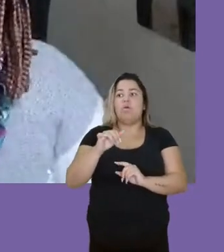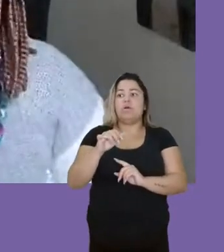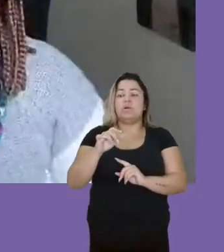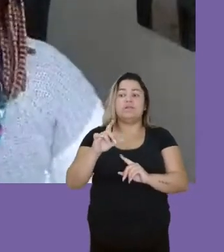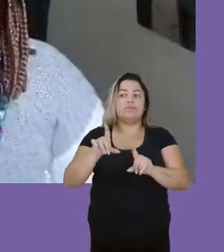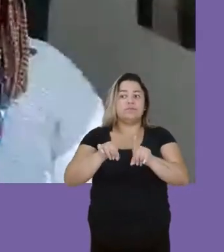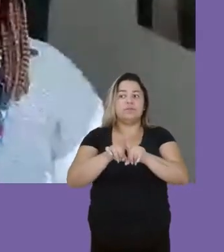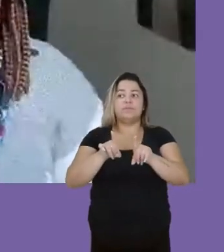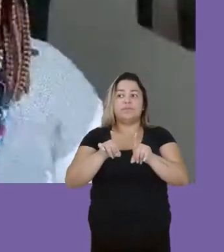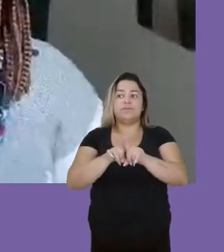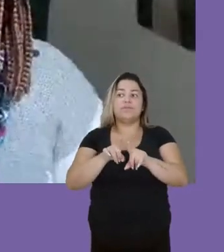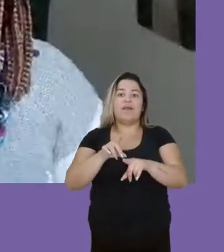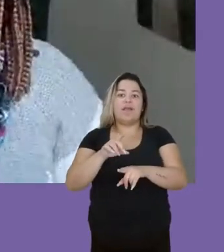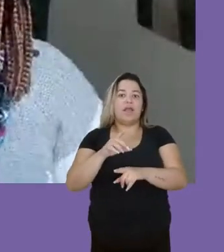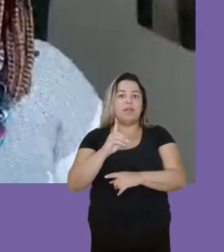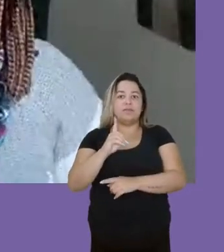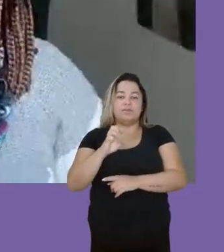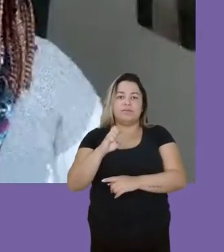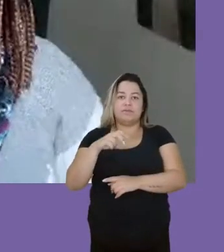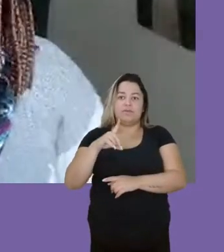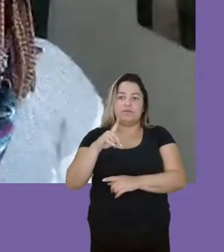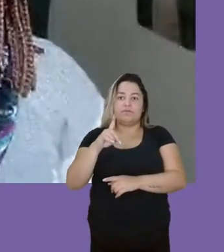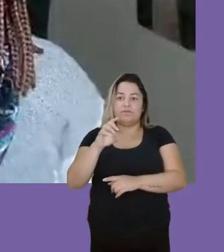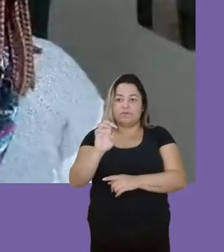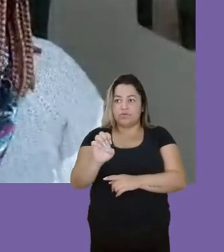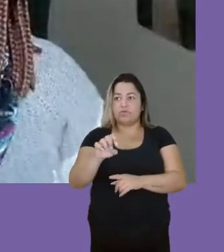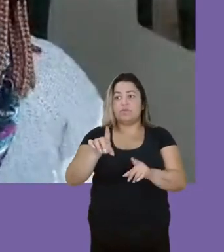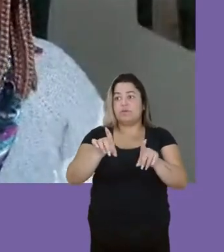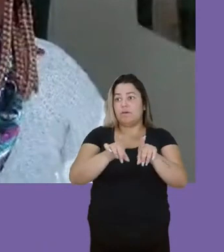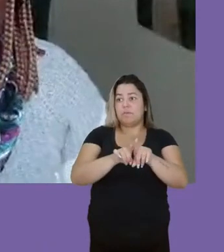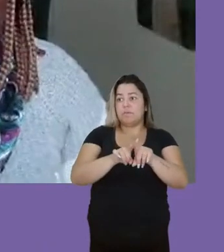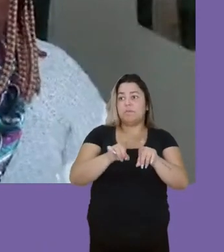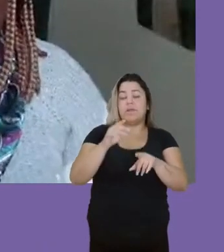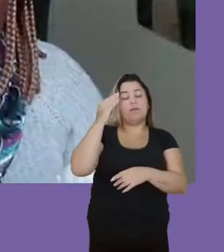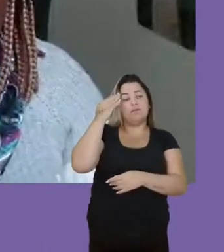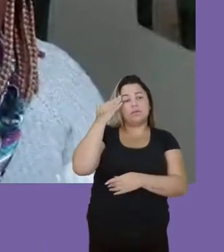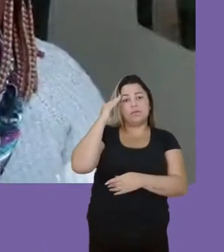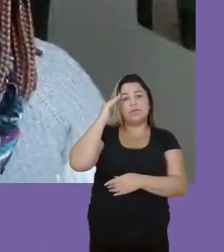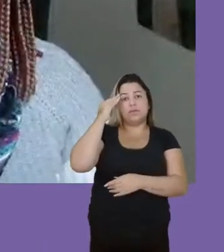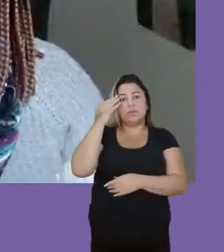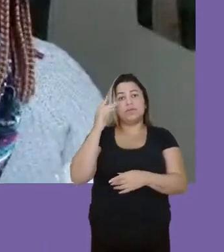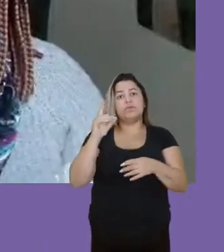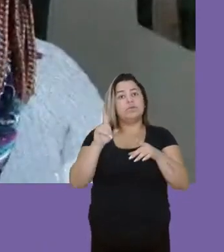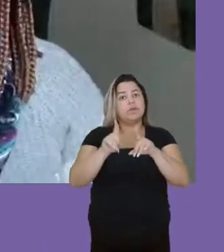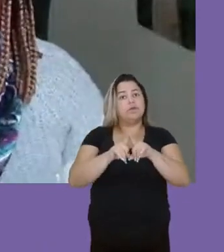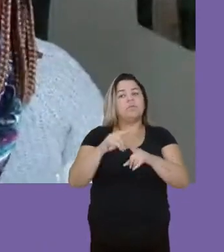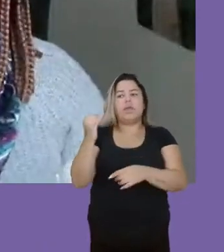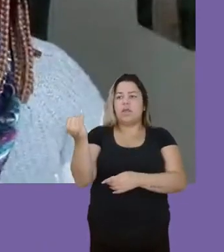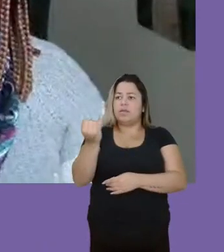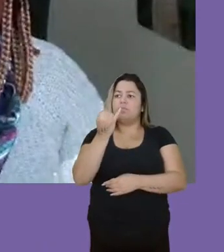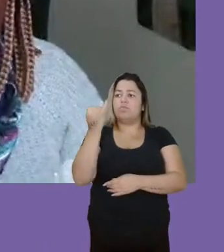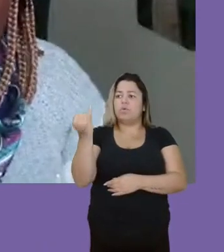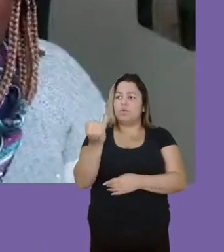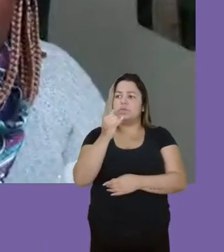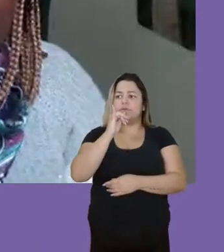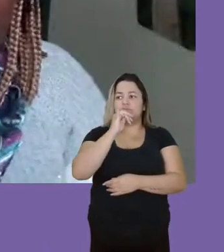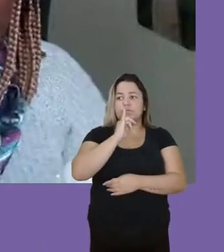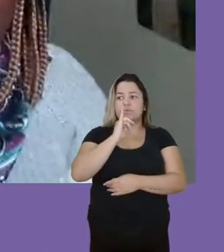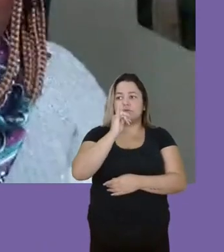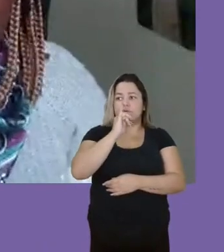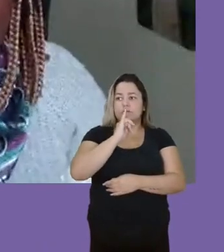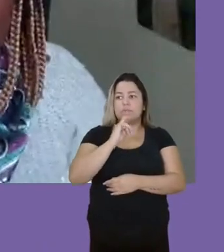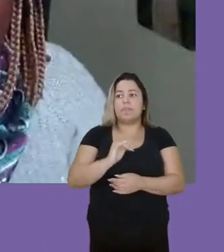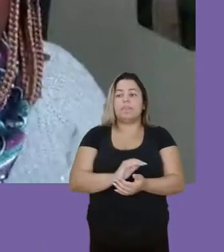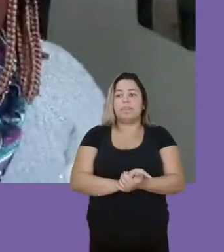defendem a emancipação plena das mulheres, mas que compreendem que esta agenda é uma agenda importante, por exemplo, né? Porque é uma agenda que